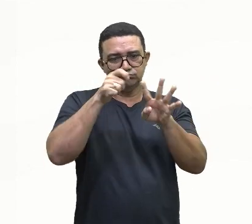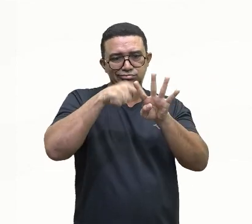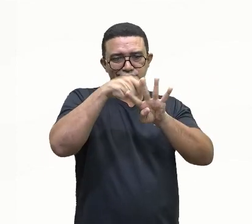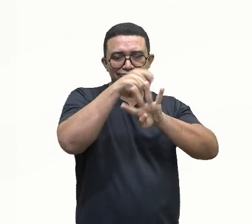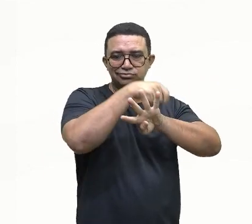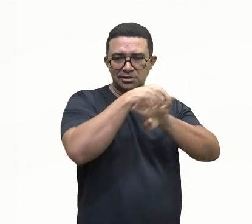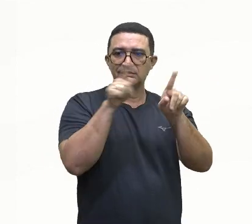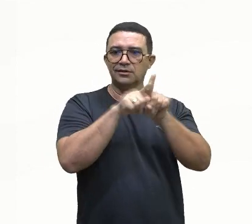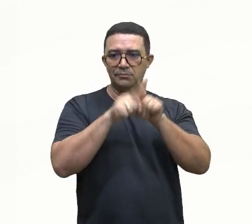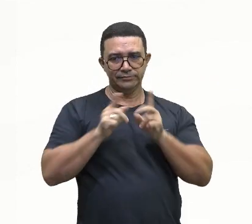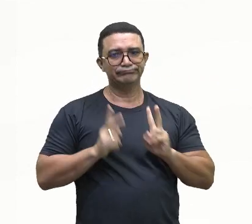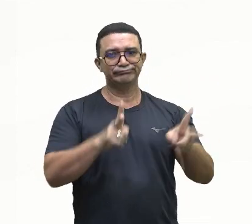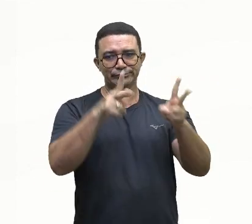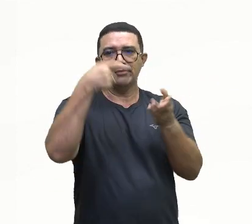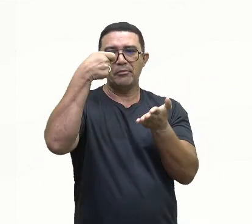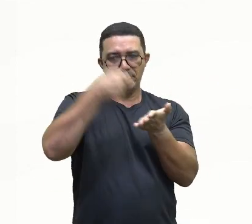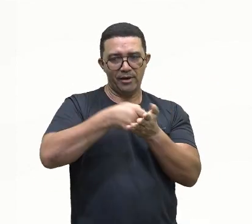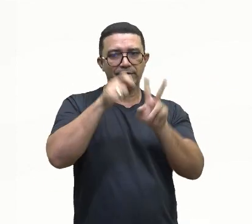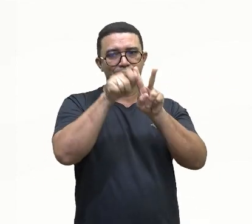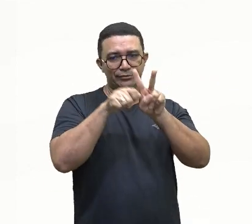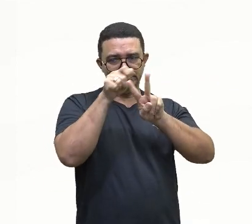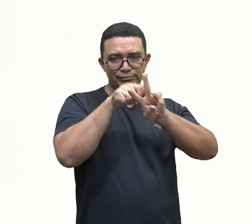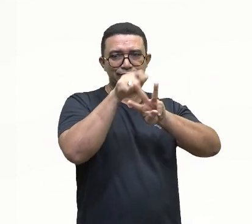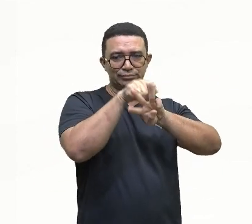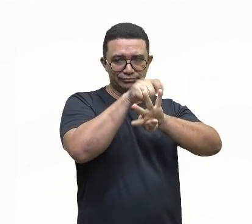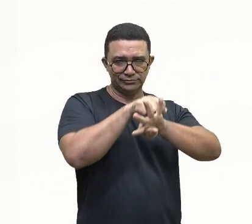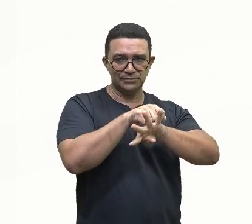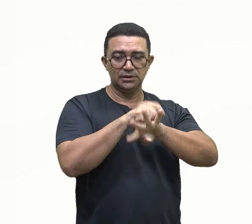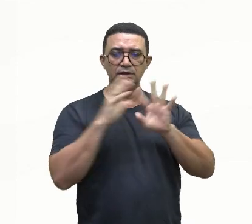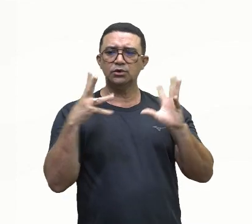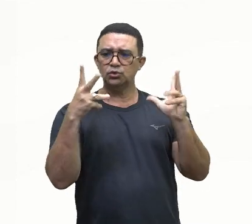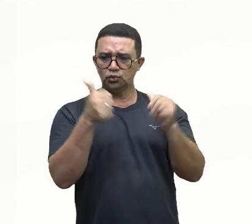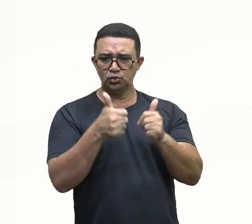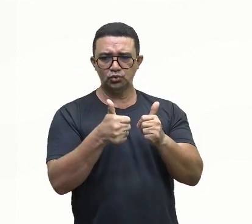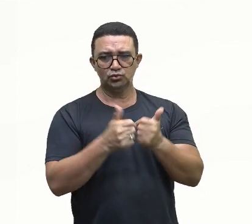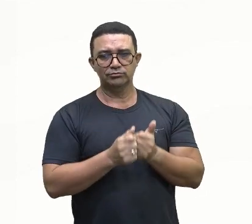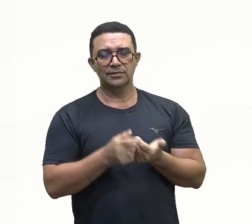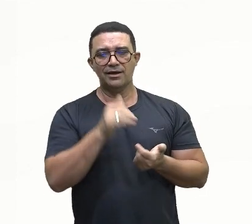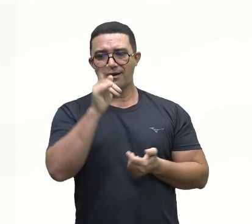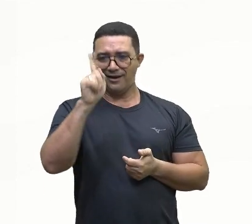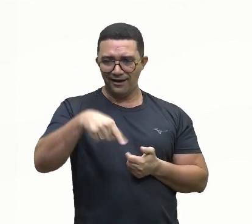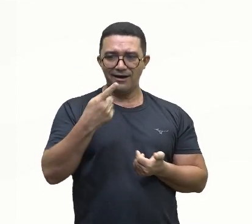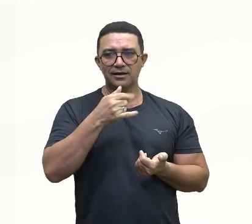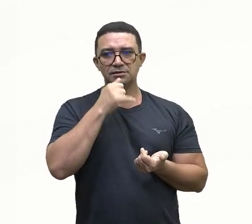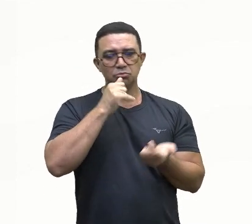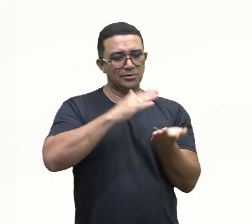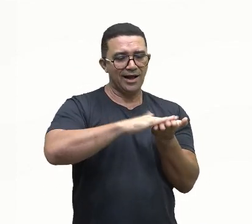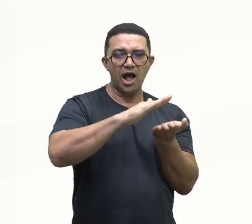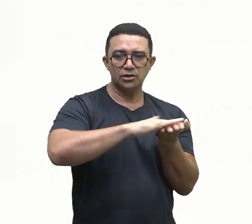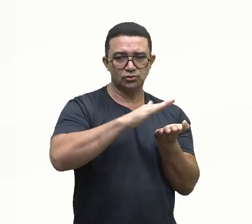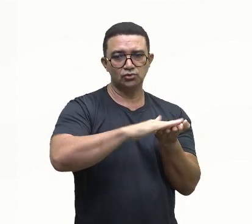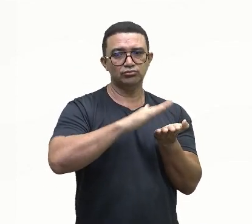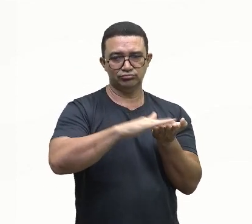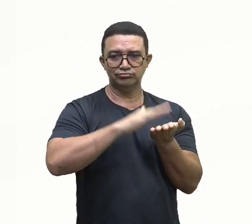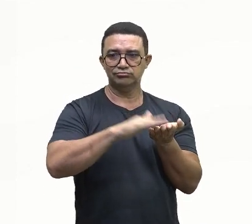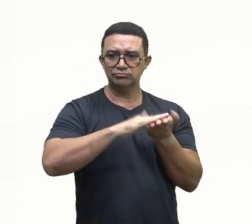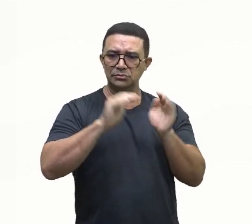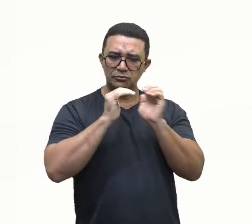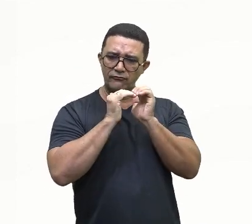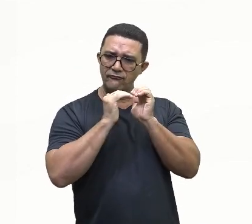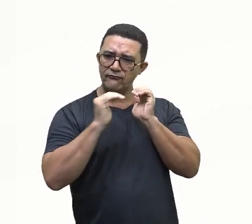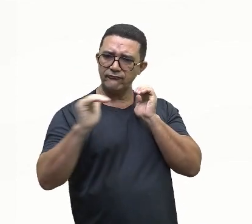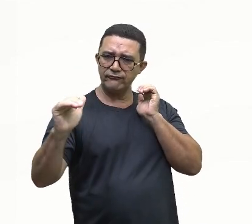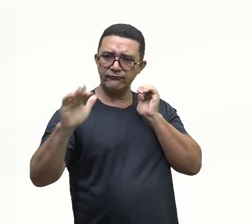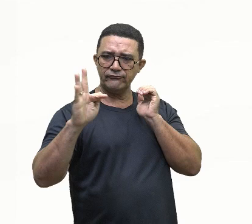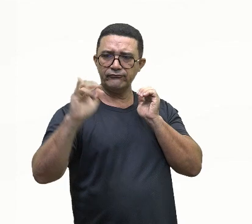uma coisa que você vai ter que pagar ali todo mês. Então, todas essas aqui são despesas fixas. E o seu